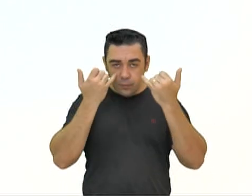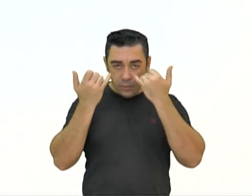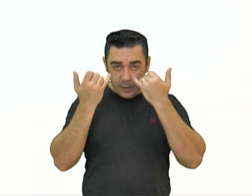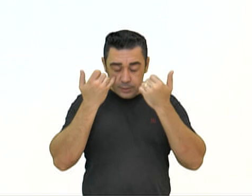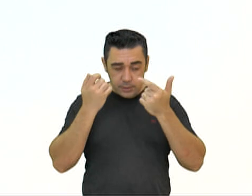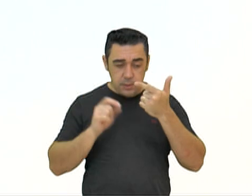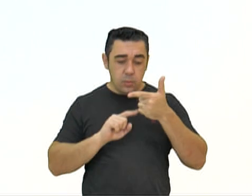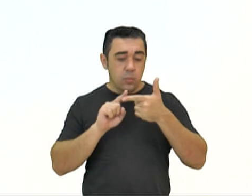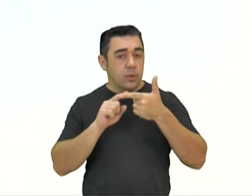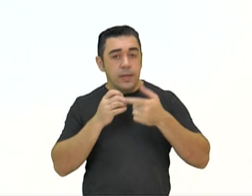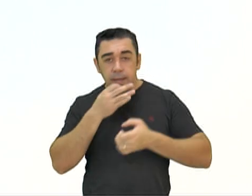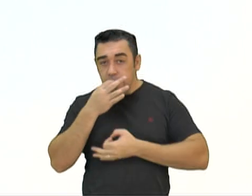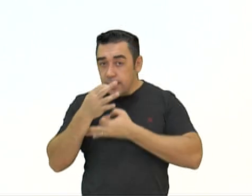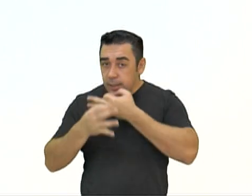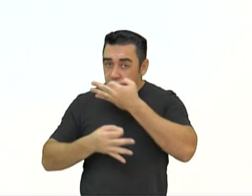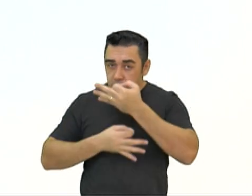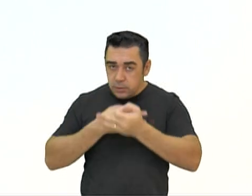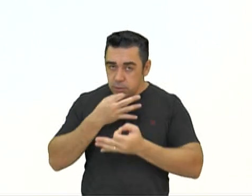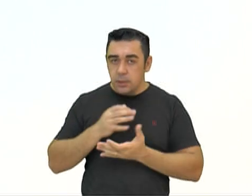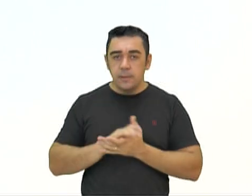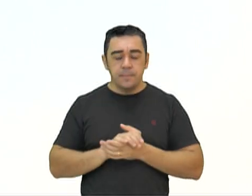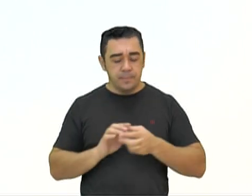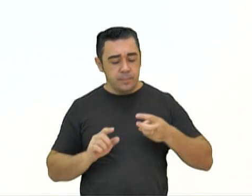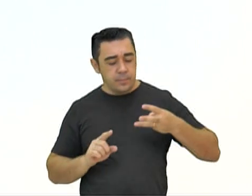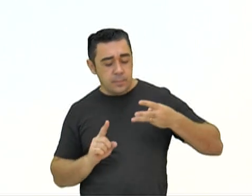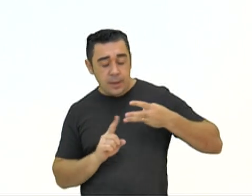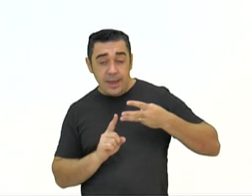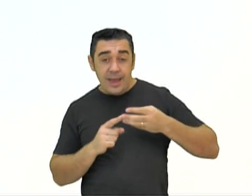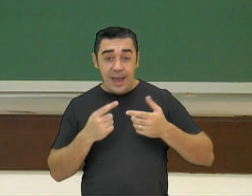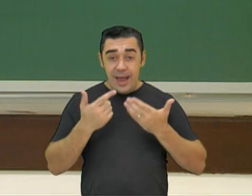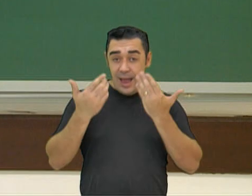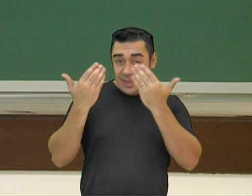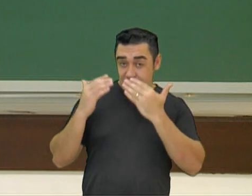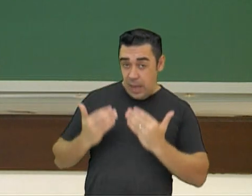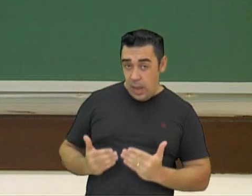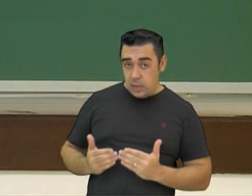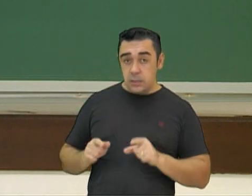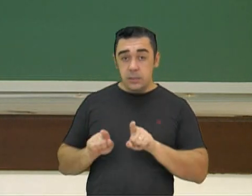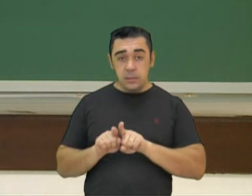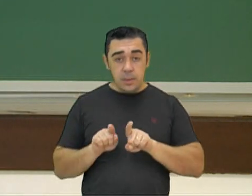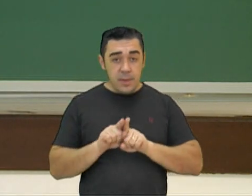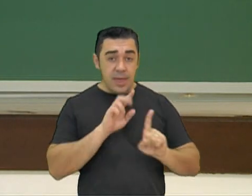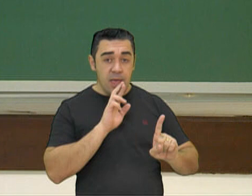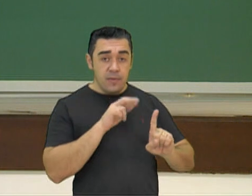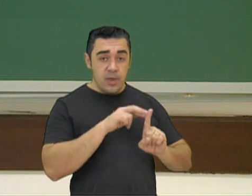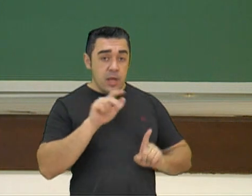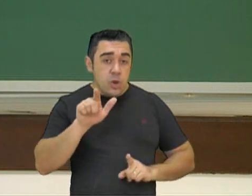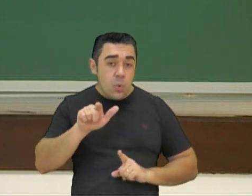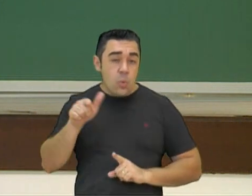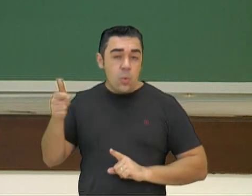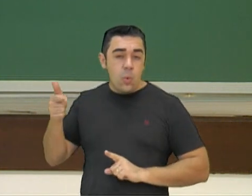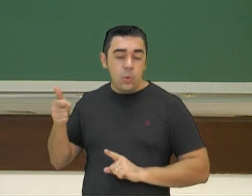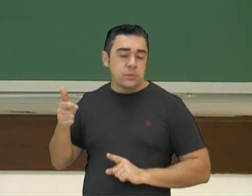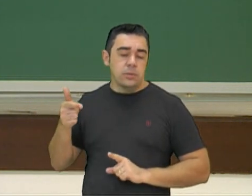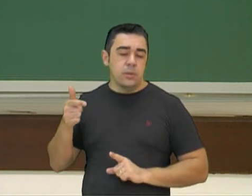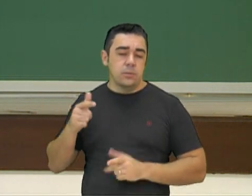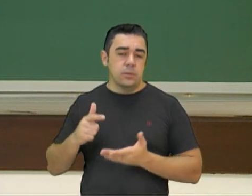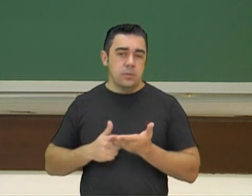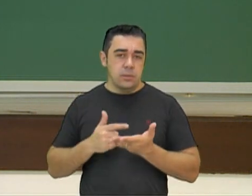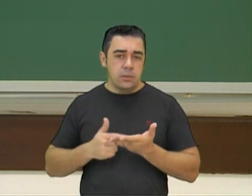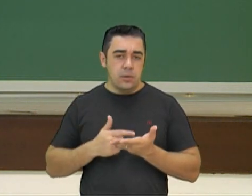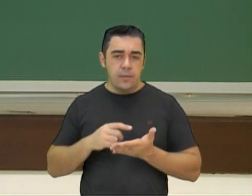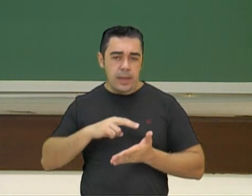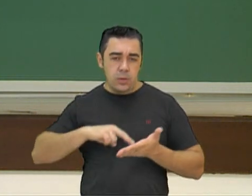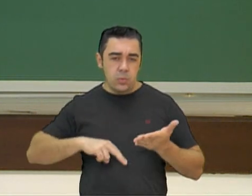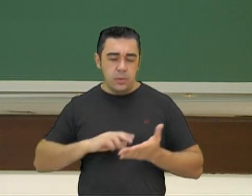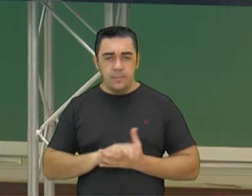sobre determinada obra, incluindo análises e referências às outras obras. A resenha é sempre sobre